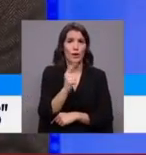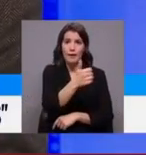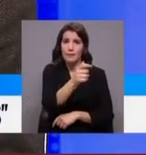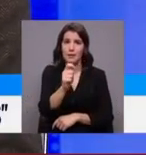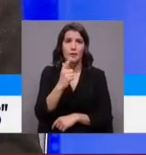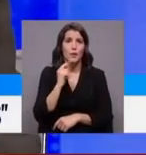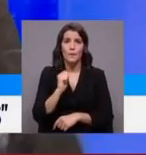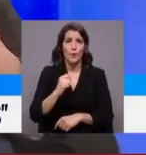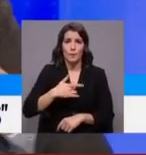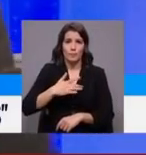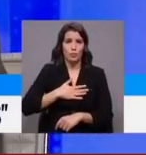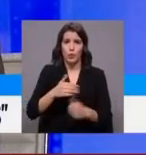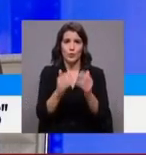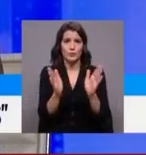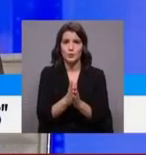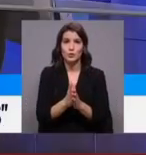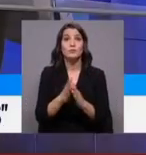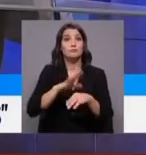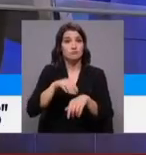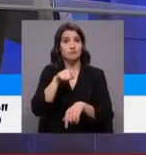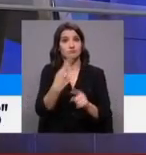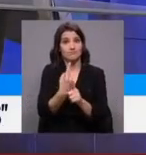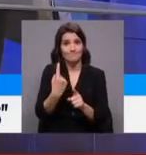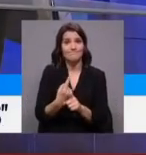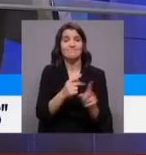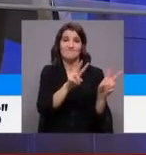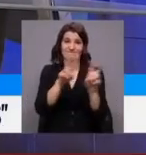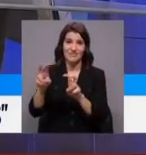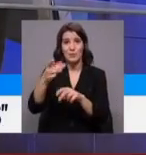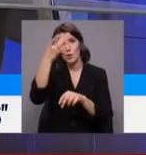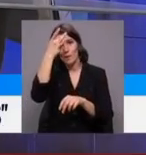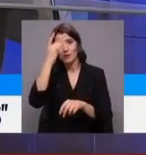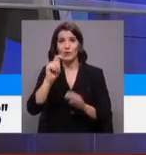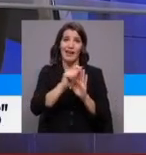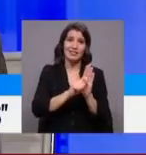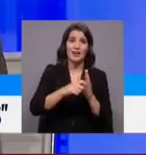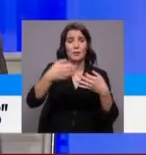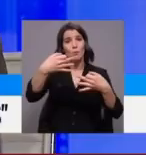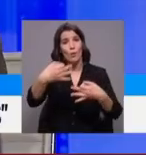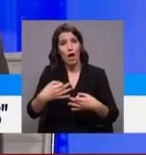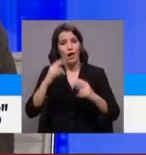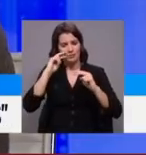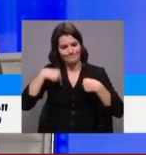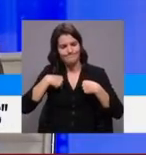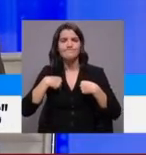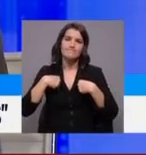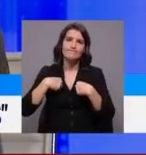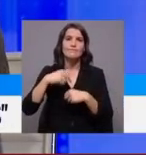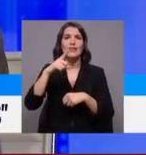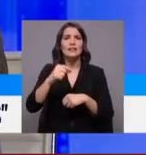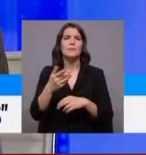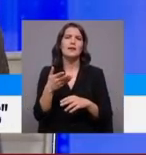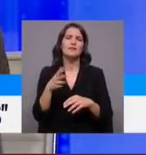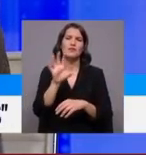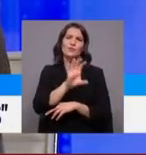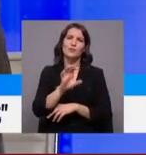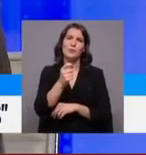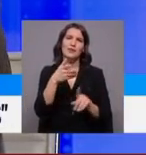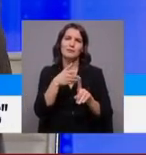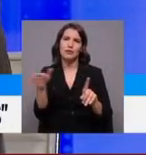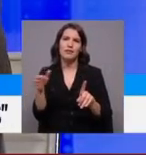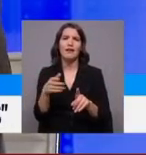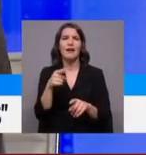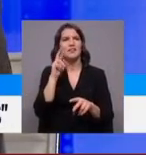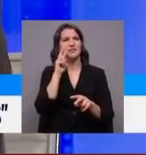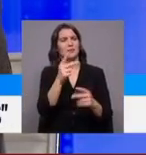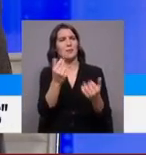pode ser o dono destas liberdades portanto neste legado em matéria de valores éticos e Morais e também uma forma enviesada com muitas vezes